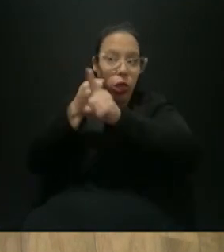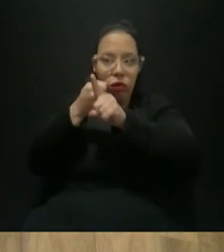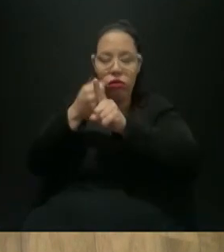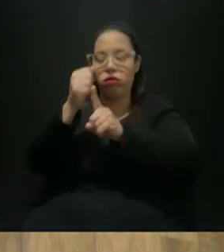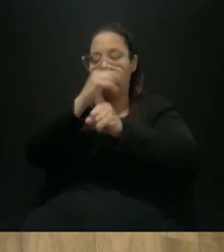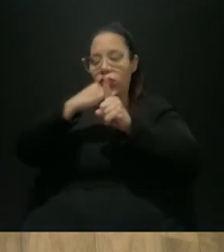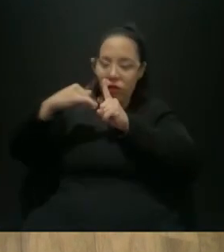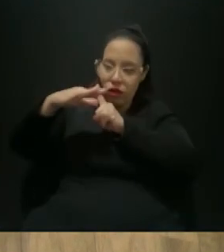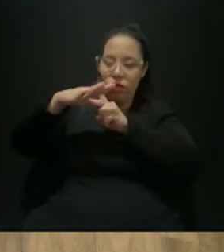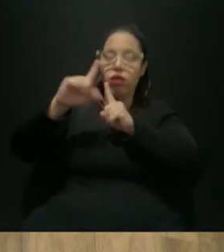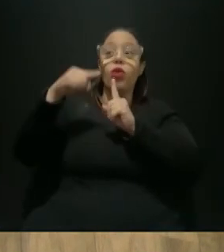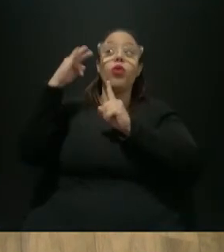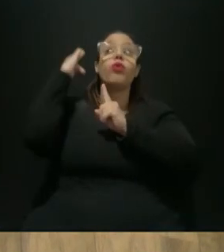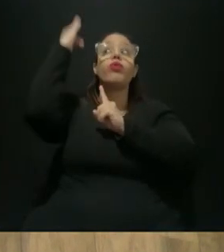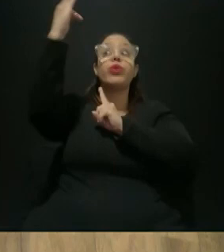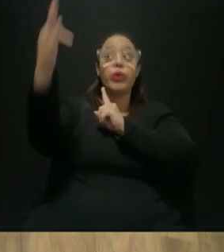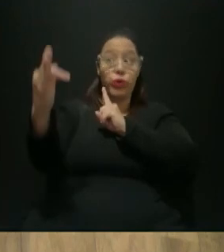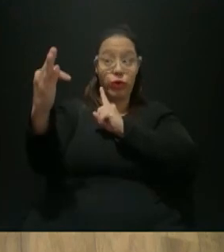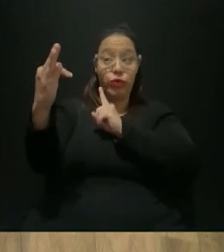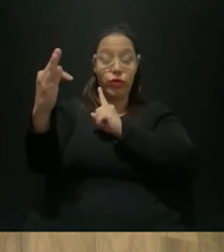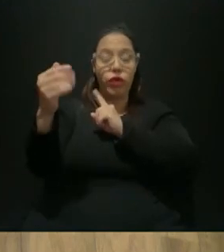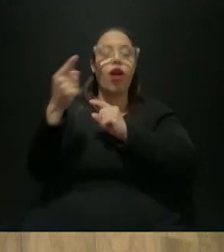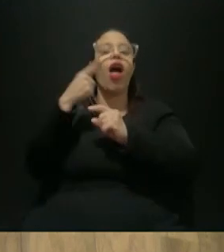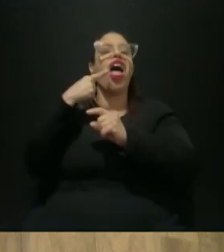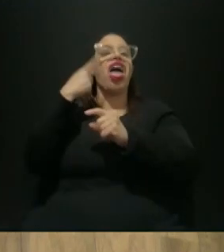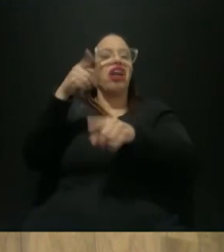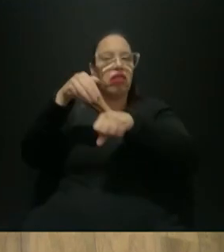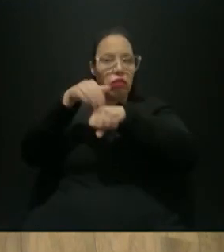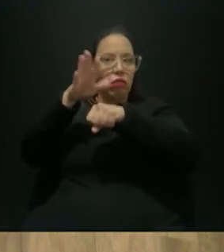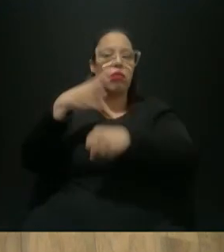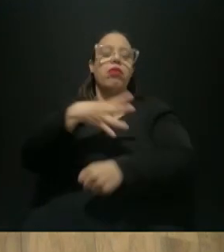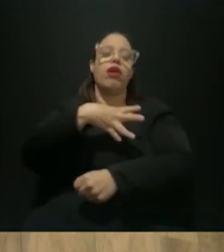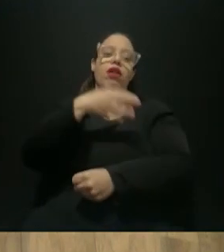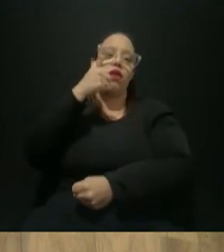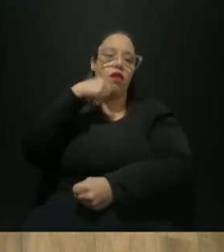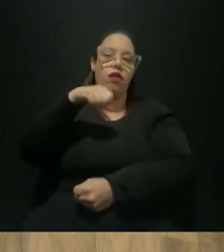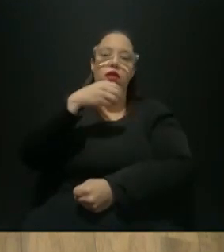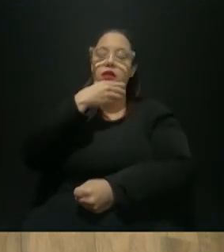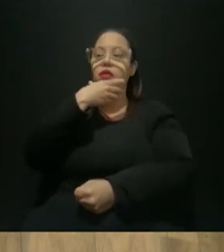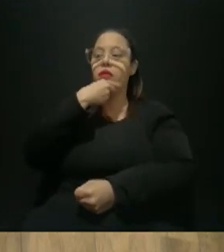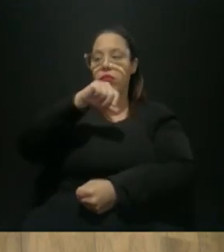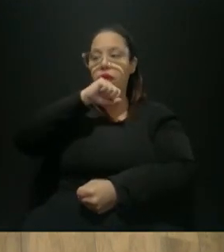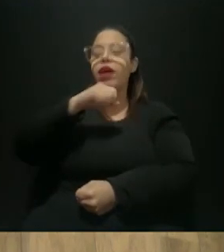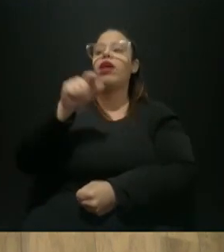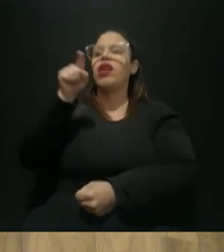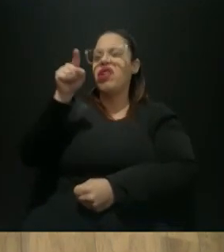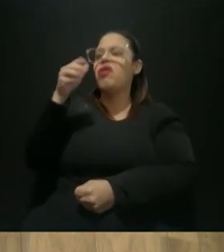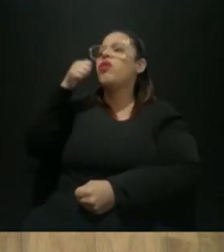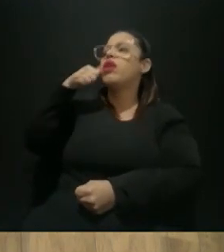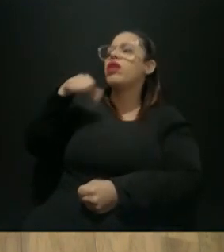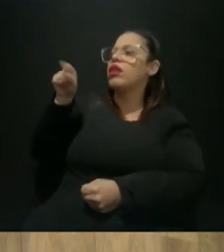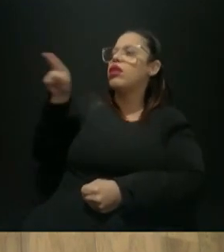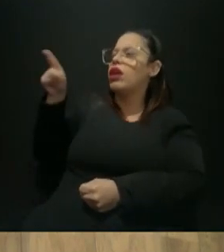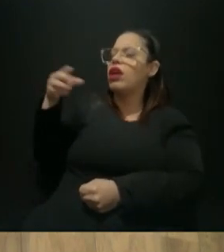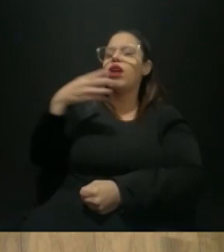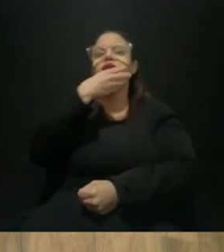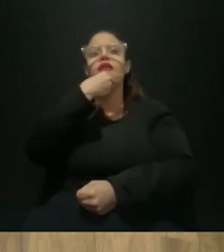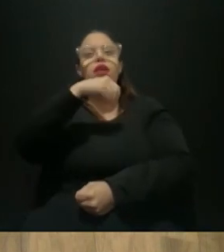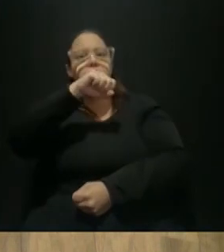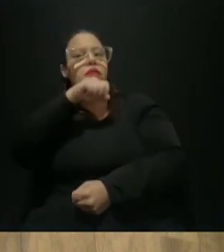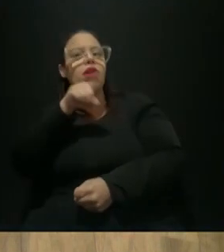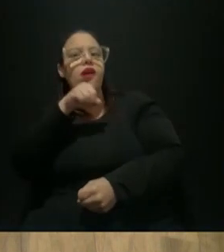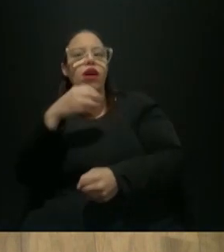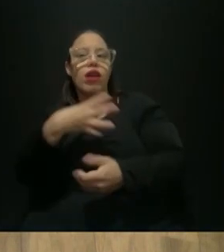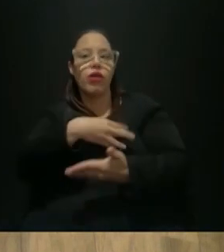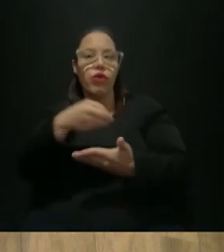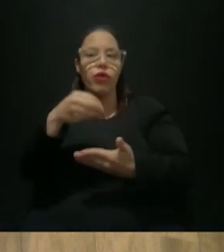futuro. E eu digo mais, eu como pai, você é mãe também, Martins é pai, tá a filha dele aqui também, é